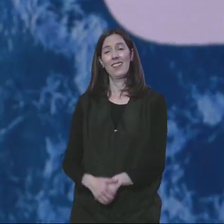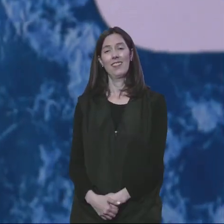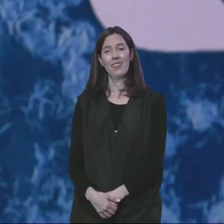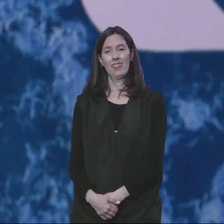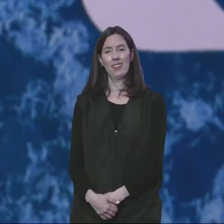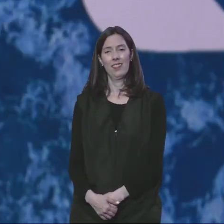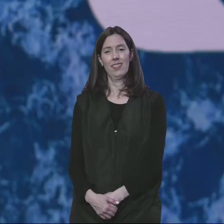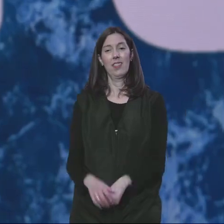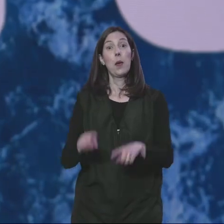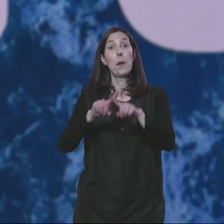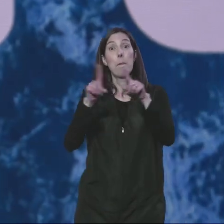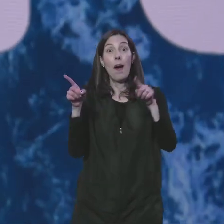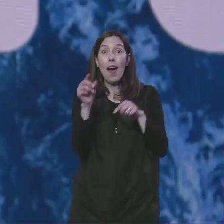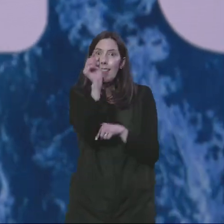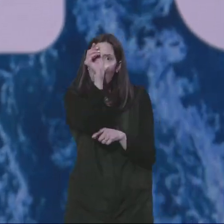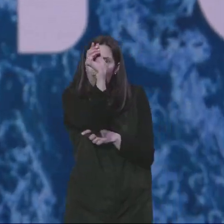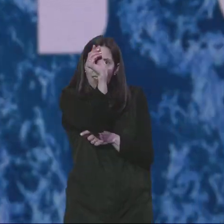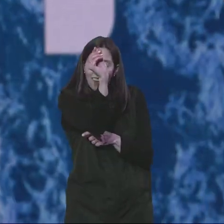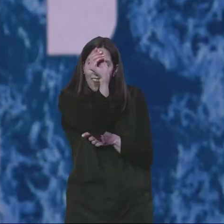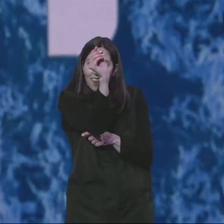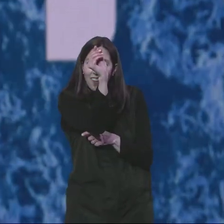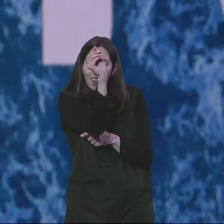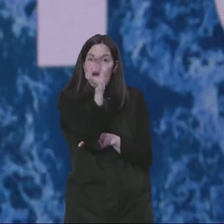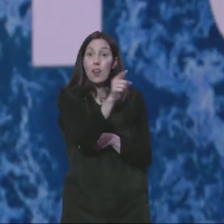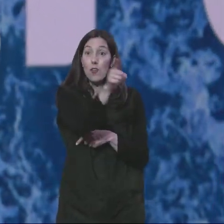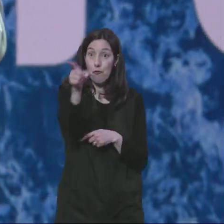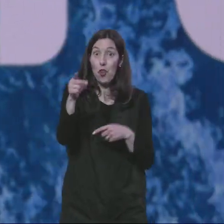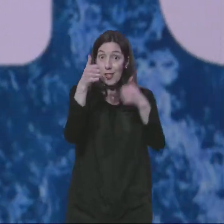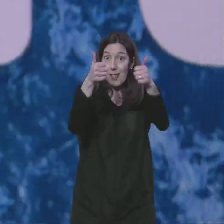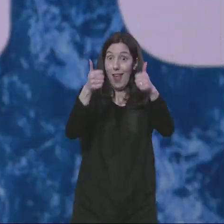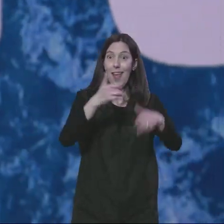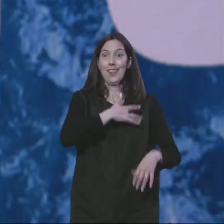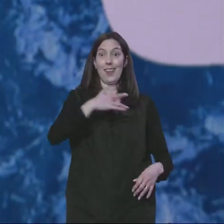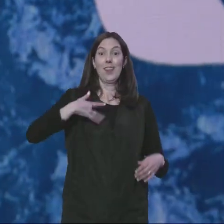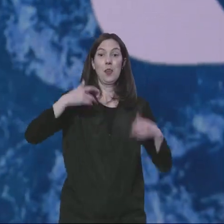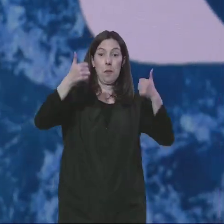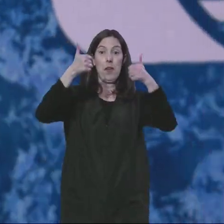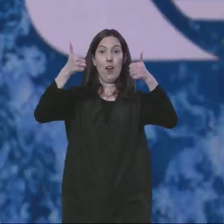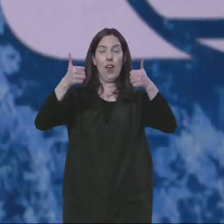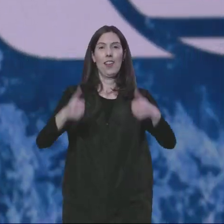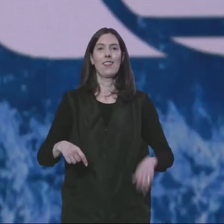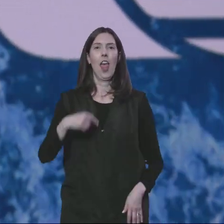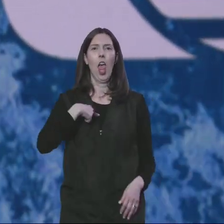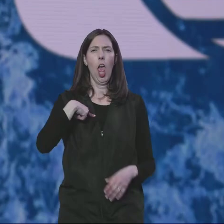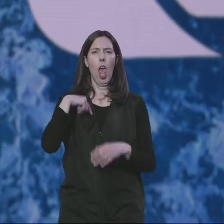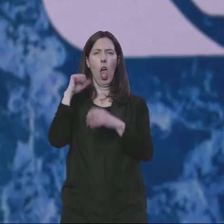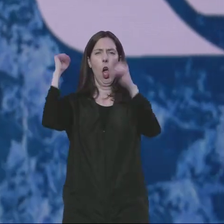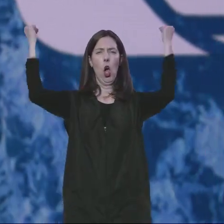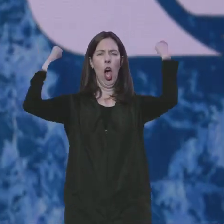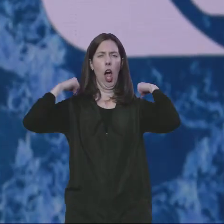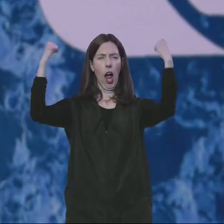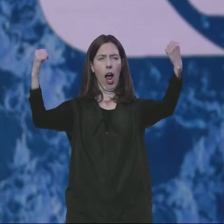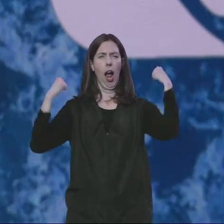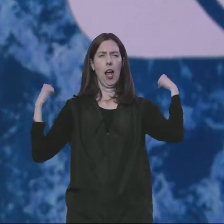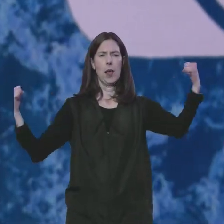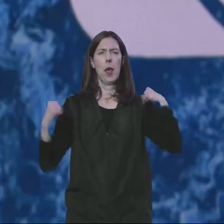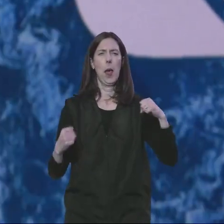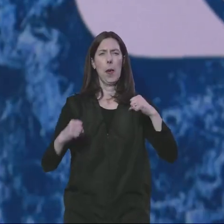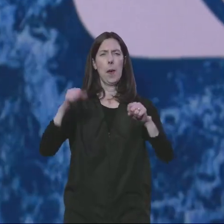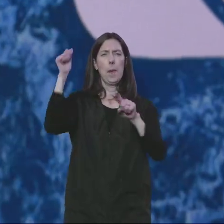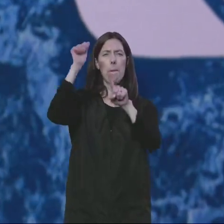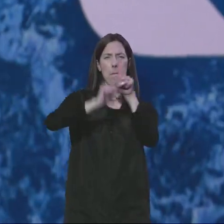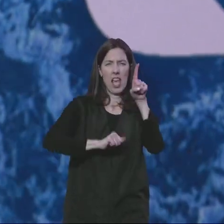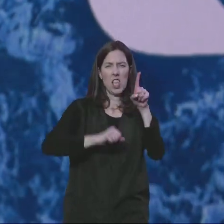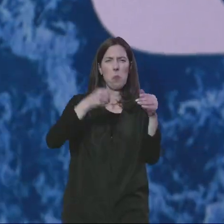Mas aqui está você, fitness. Me matriculei na Smart Fit, fui uma semana e paguei o mês